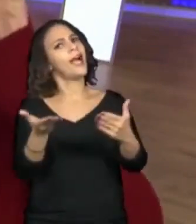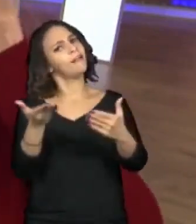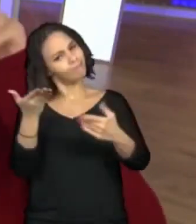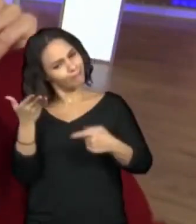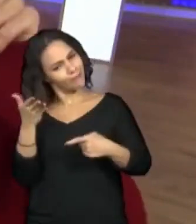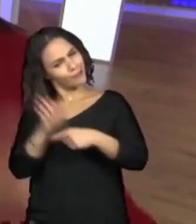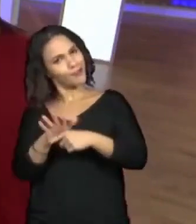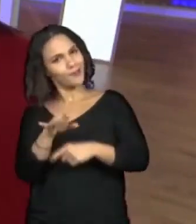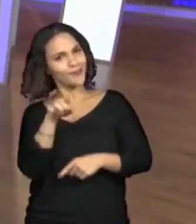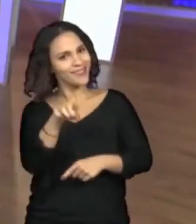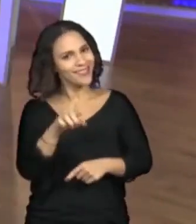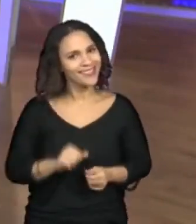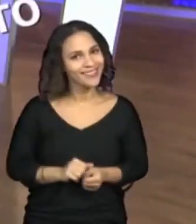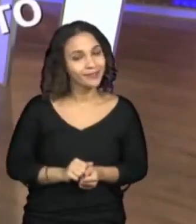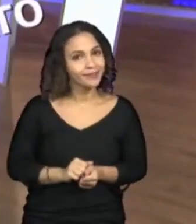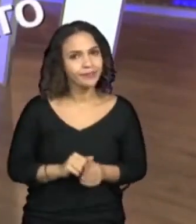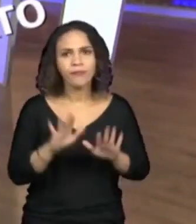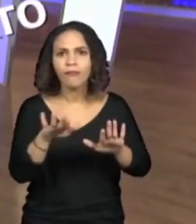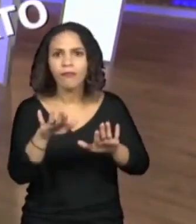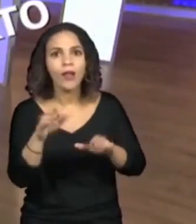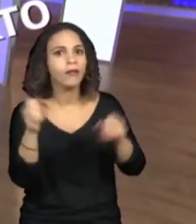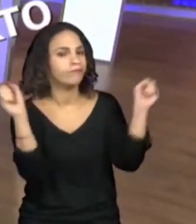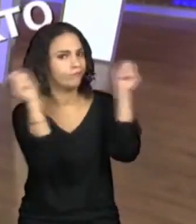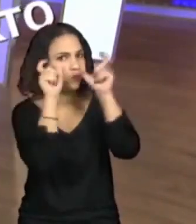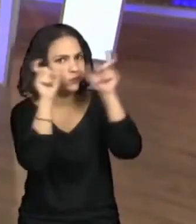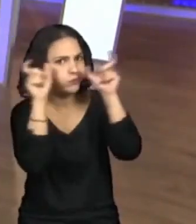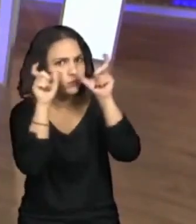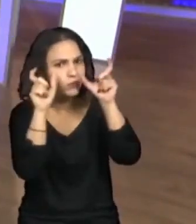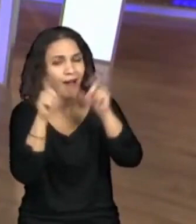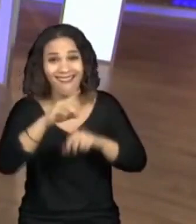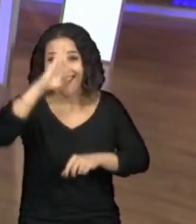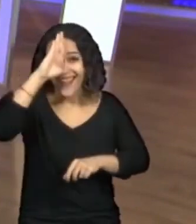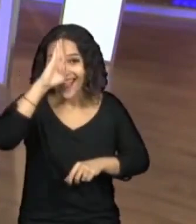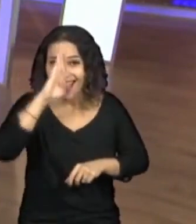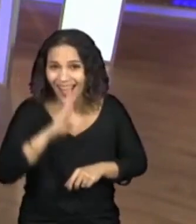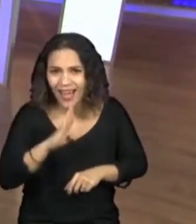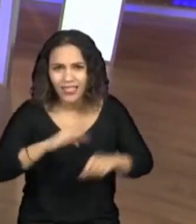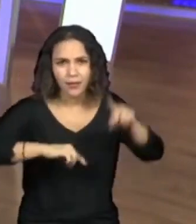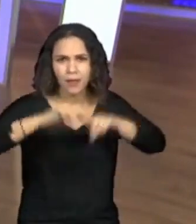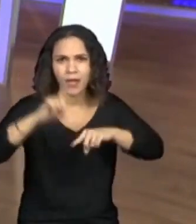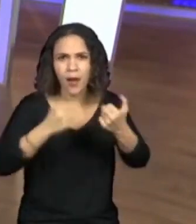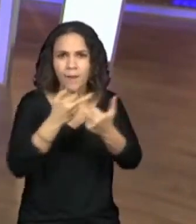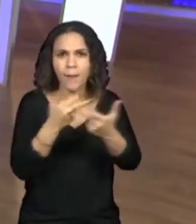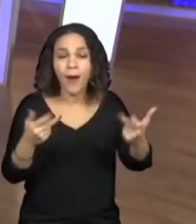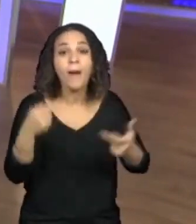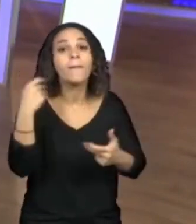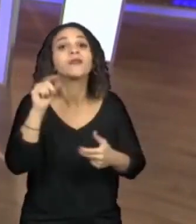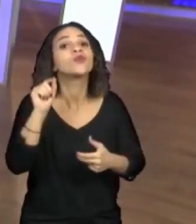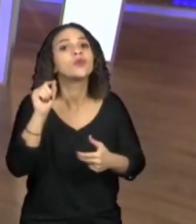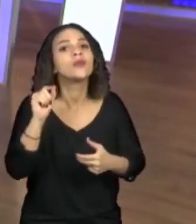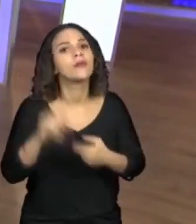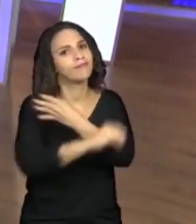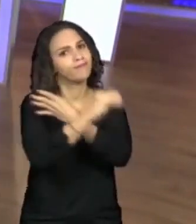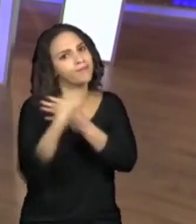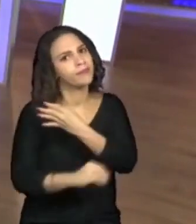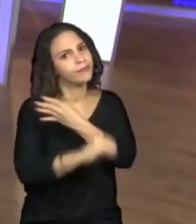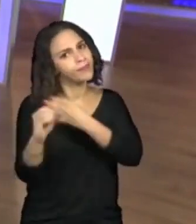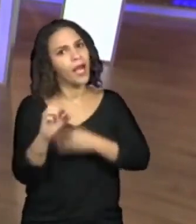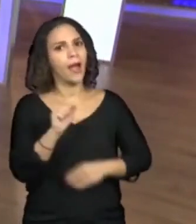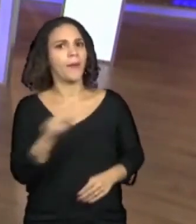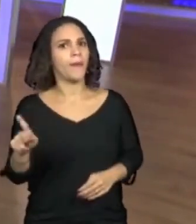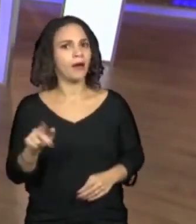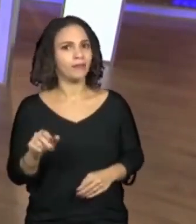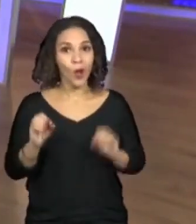uma mãozinha para você. Agora, fique esperto, para ter acesso gratuito a todo esse material, tem que ser através do aplicativo do Centro de